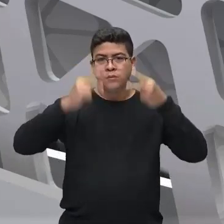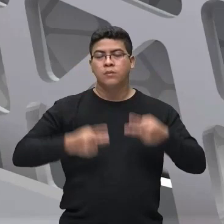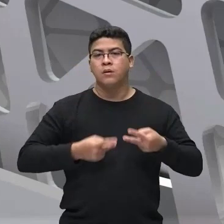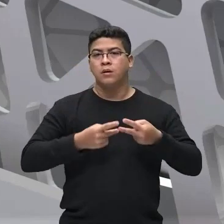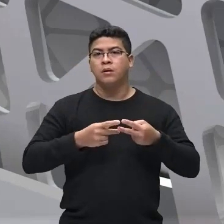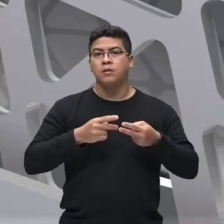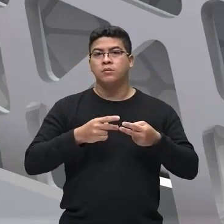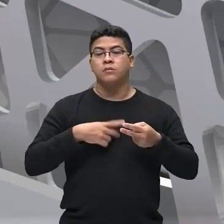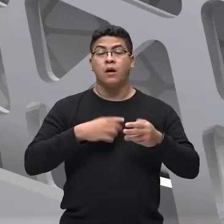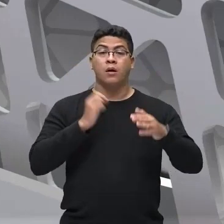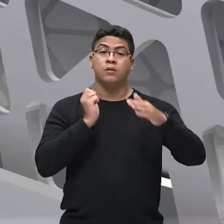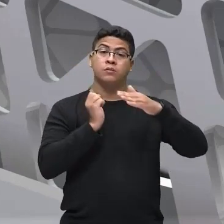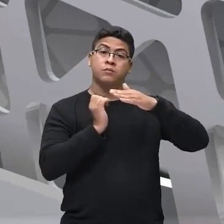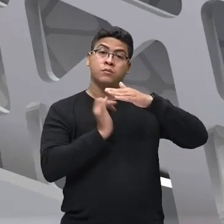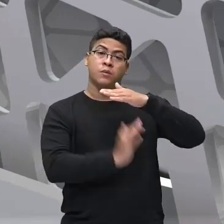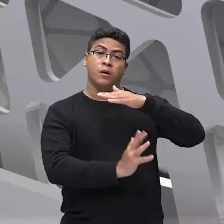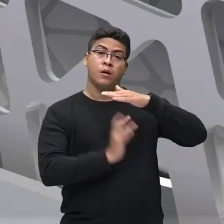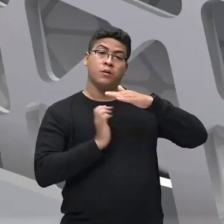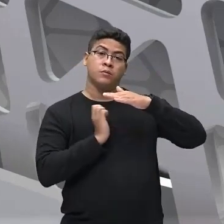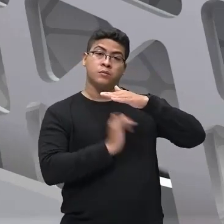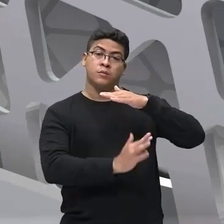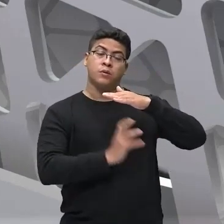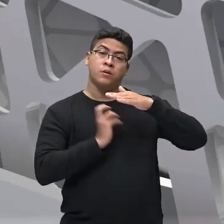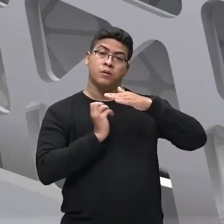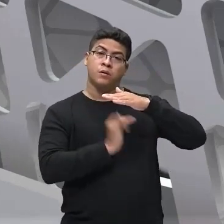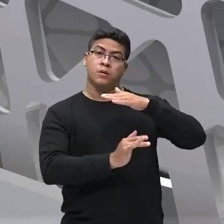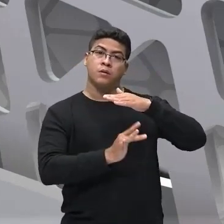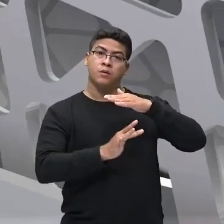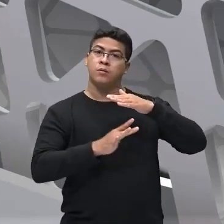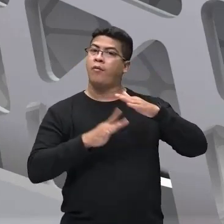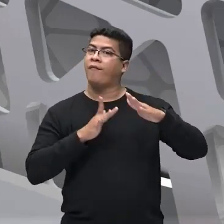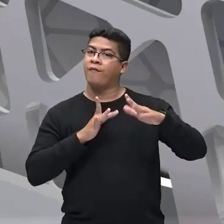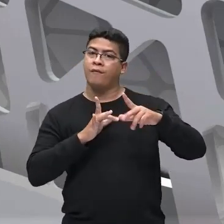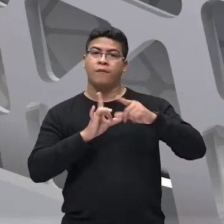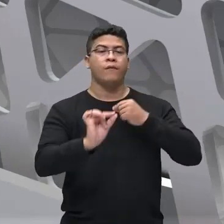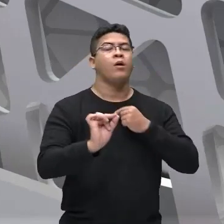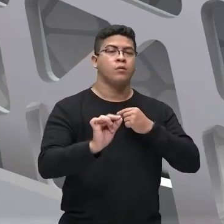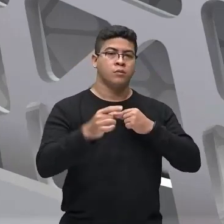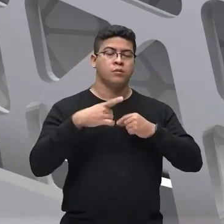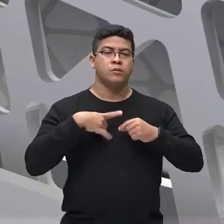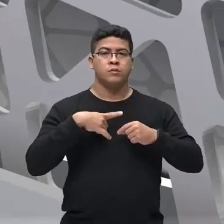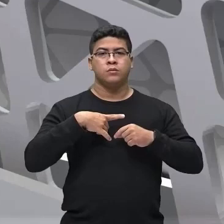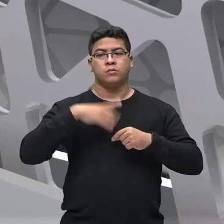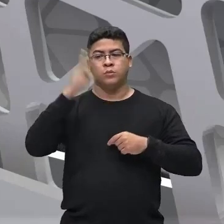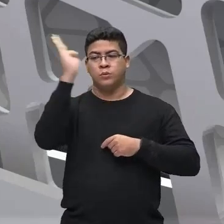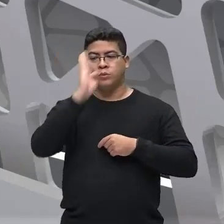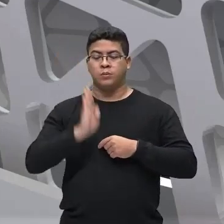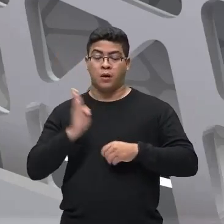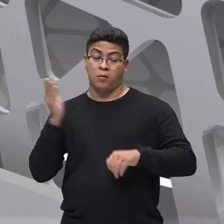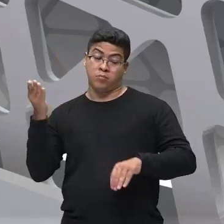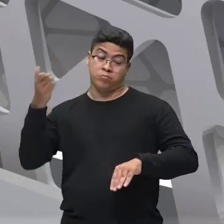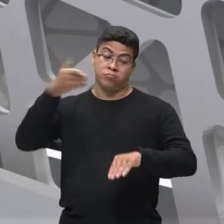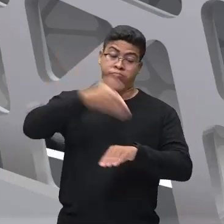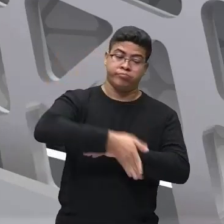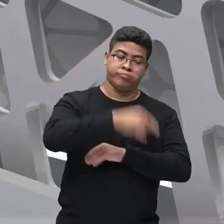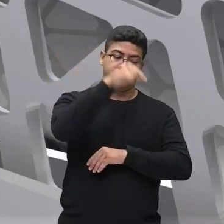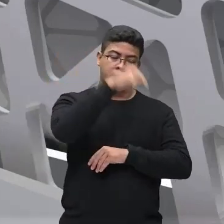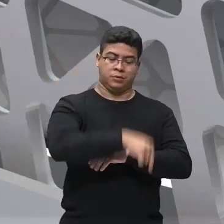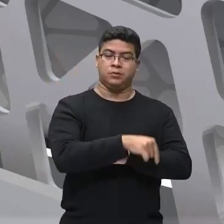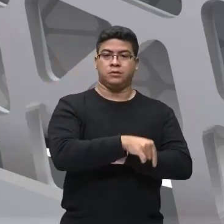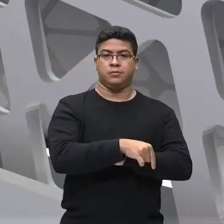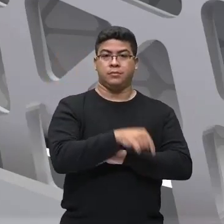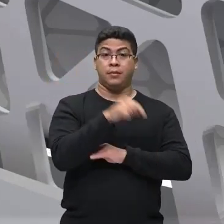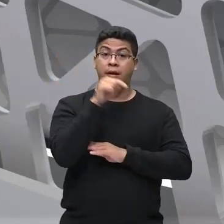os imigrantes que vêm fugindo deste radicalismo para o Brasil. Lá em São